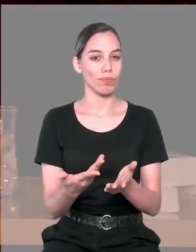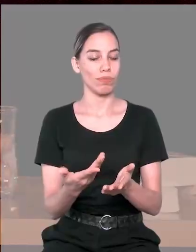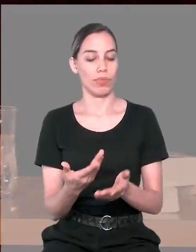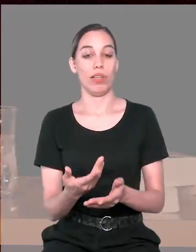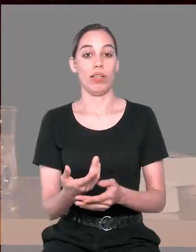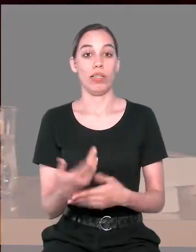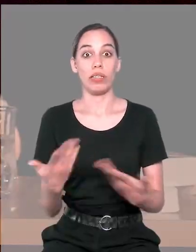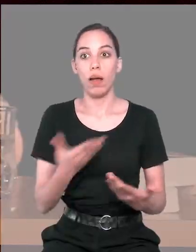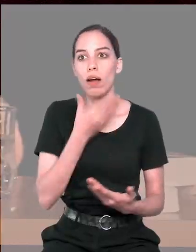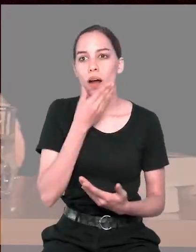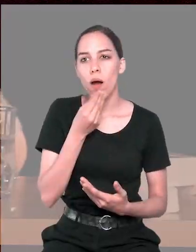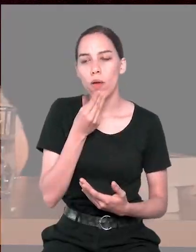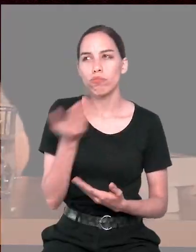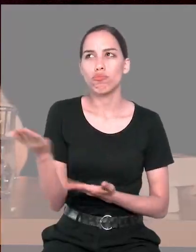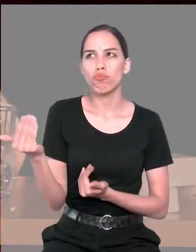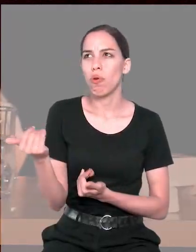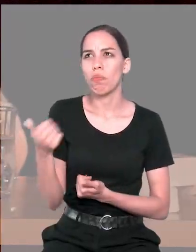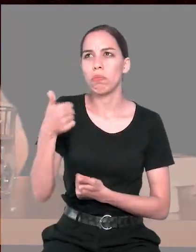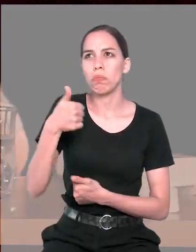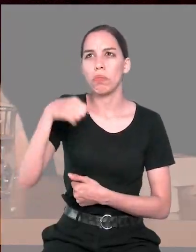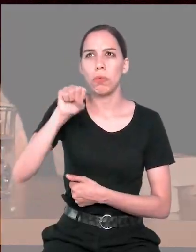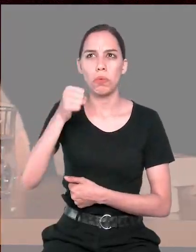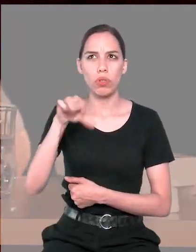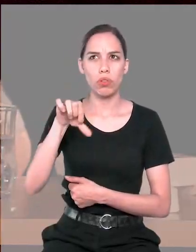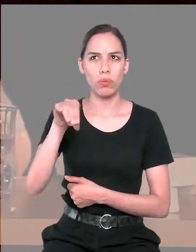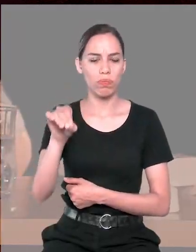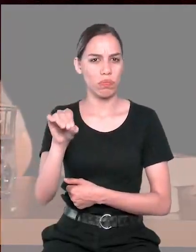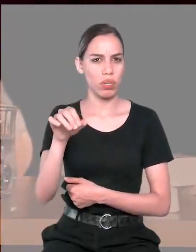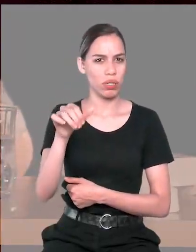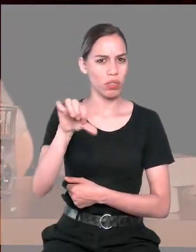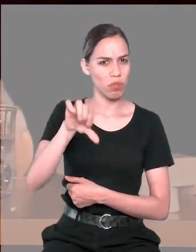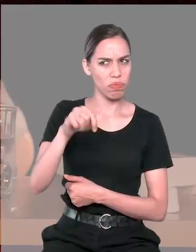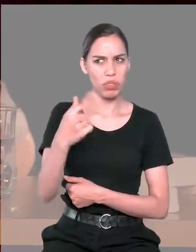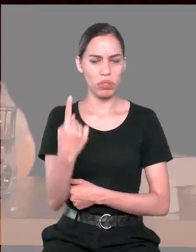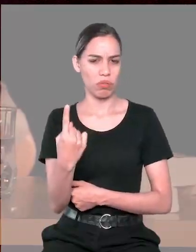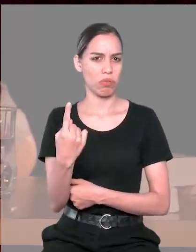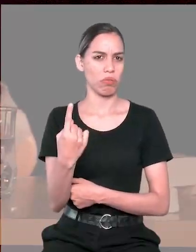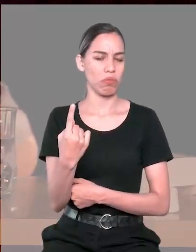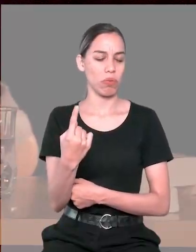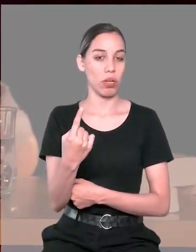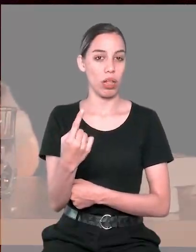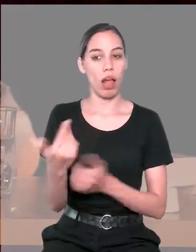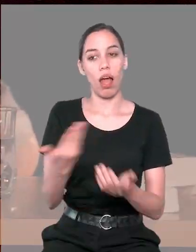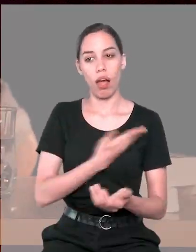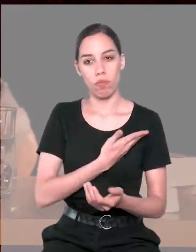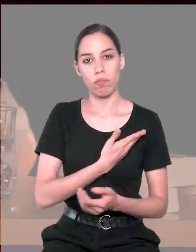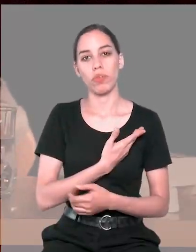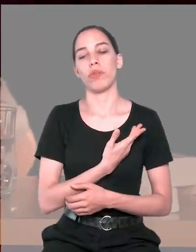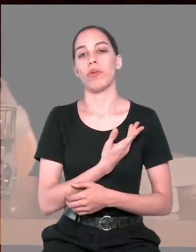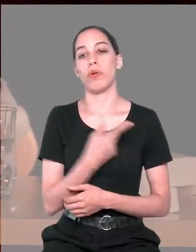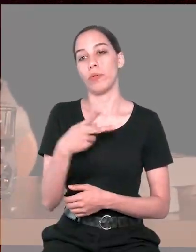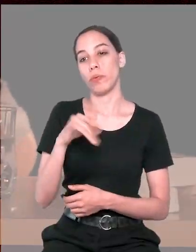Então, o Valéry, muito cedo, em 1890, 91, amigo do André Gide, do Pierre Louis,